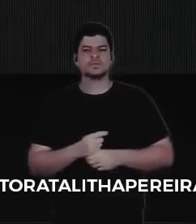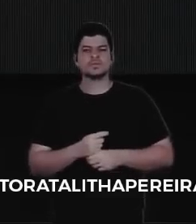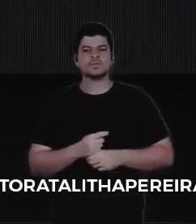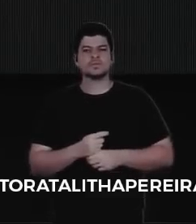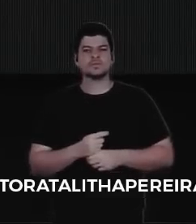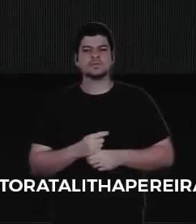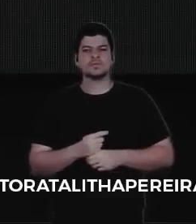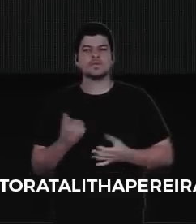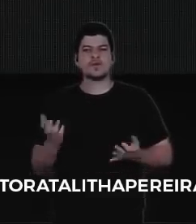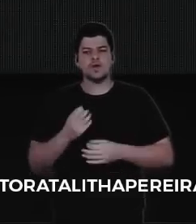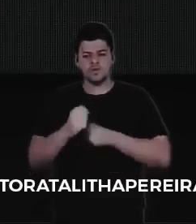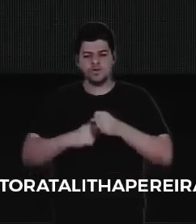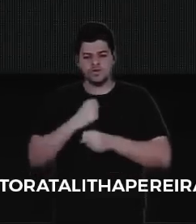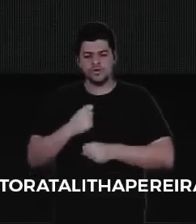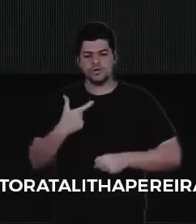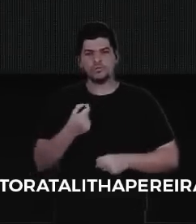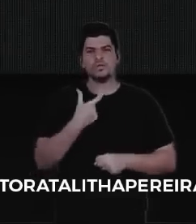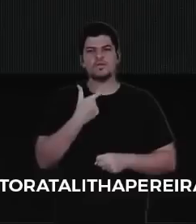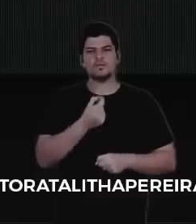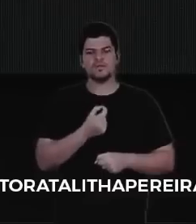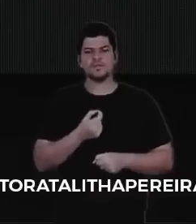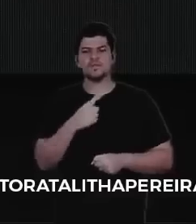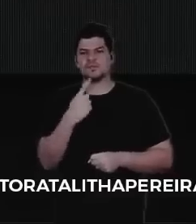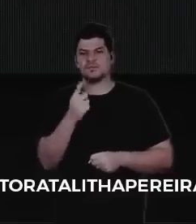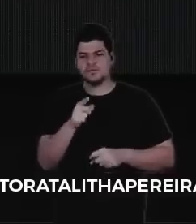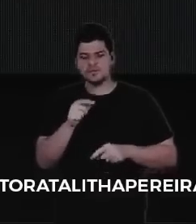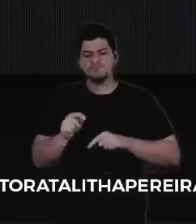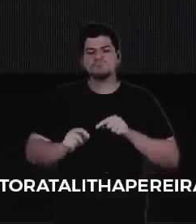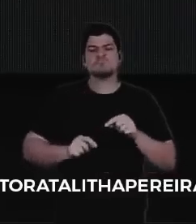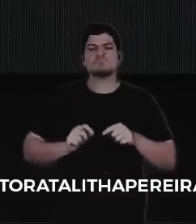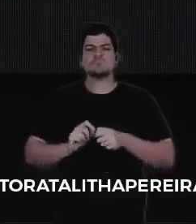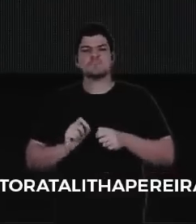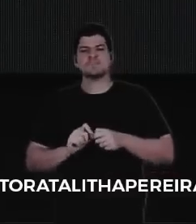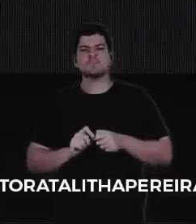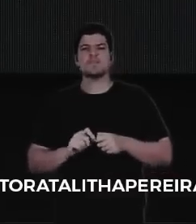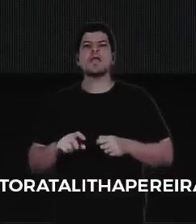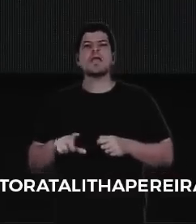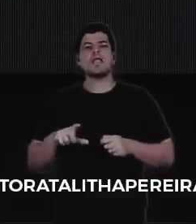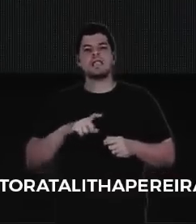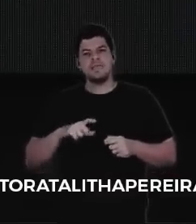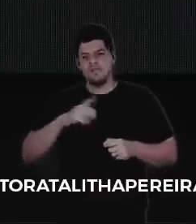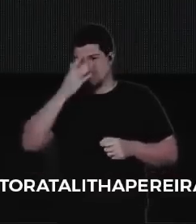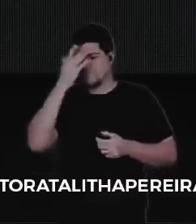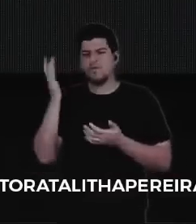em 2020, porque eu vou dizer uma coisa, teve gente que na quarentena ficou mais fofinho.